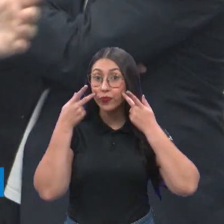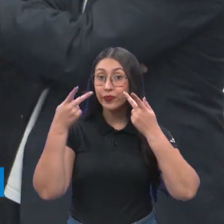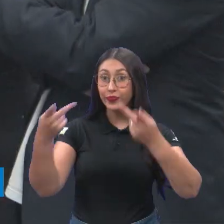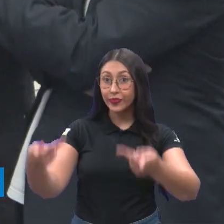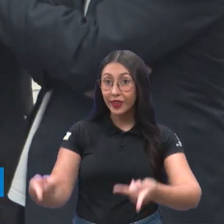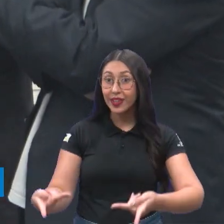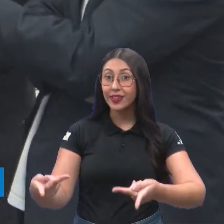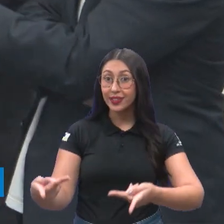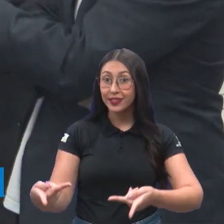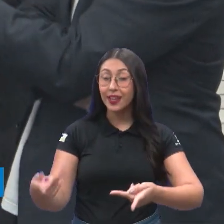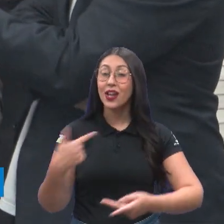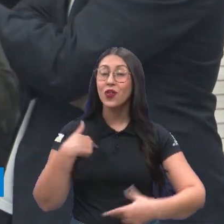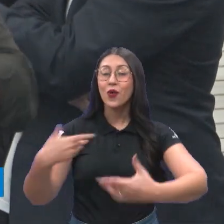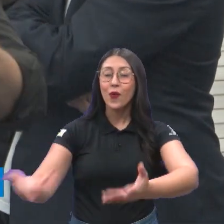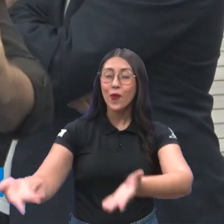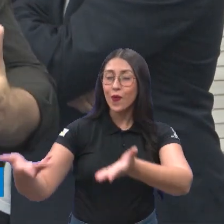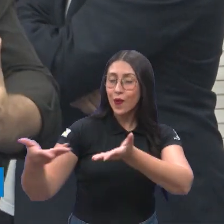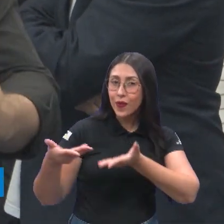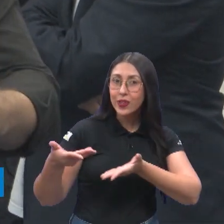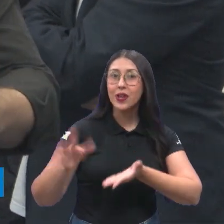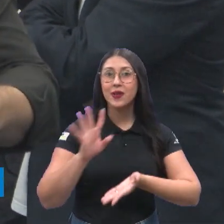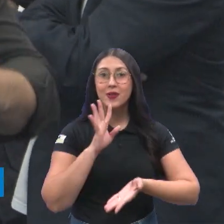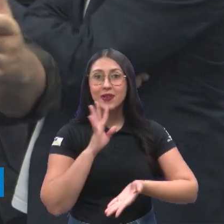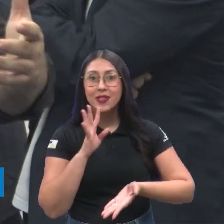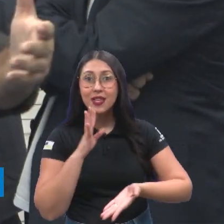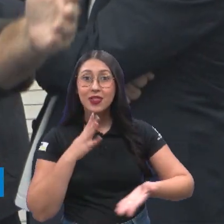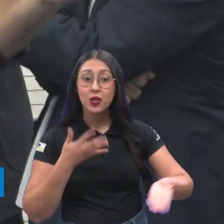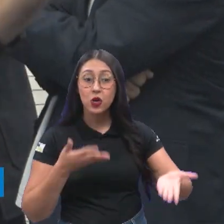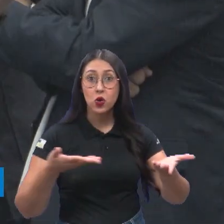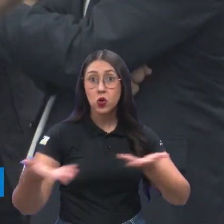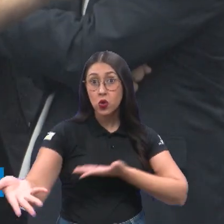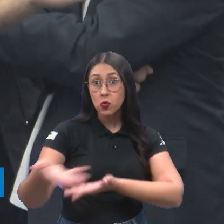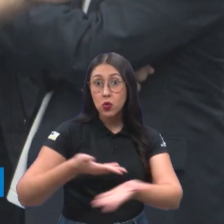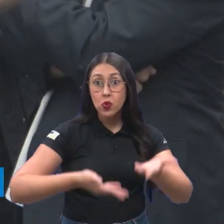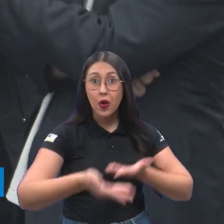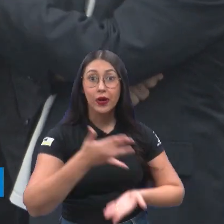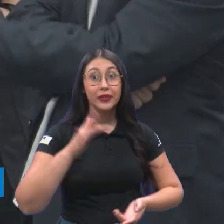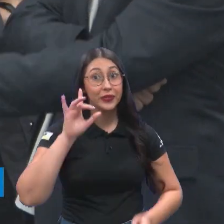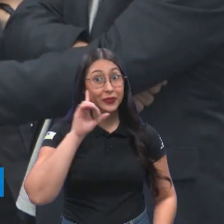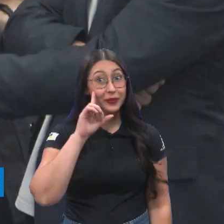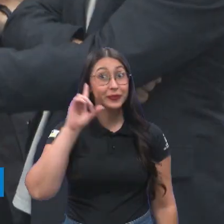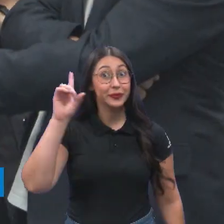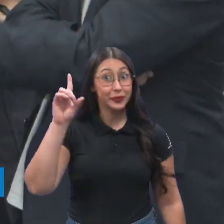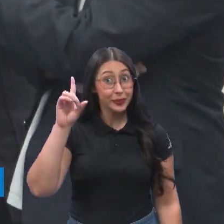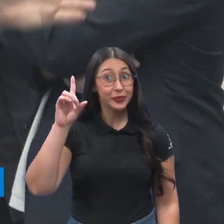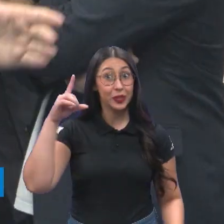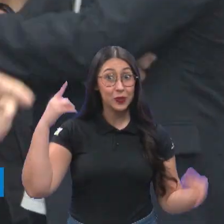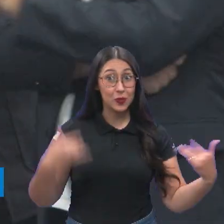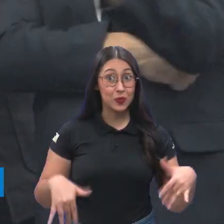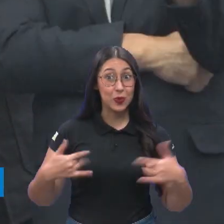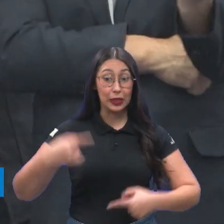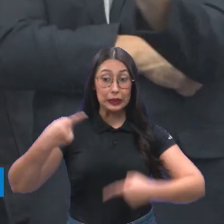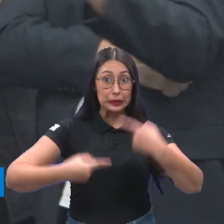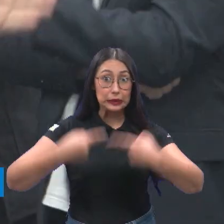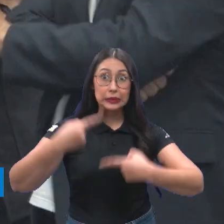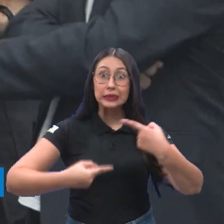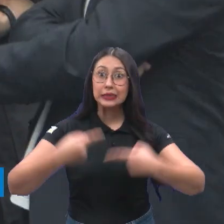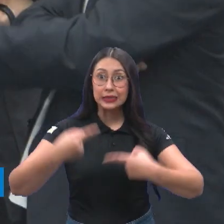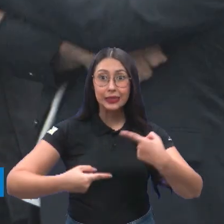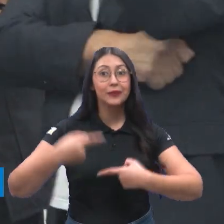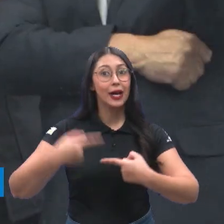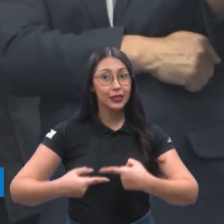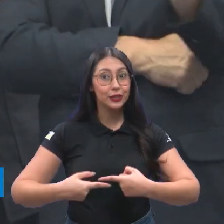convidei ele para estar conhecendo aqui a dinâmica e vendo. Chegou num dia de debate quente, importante, um